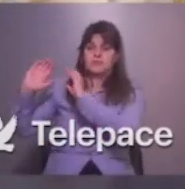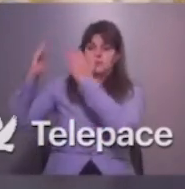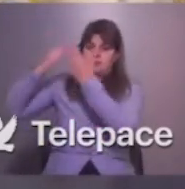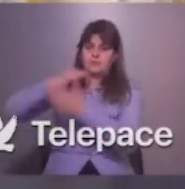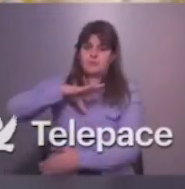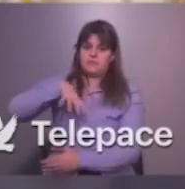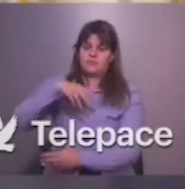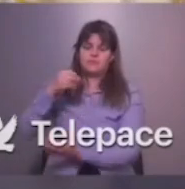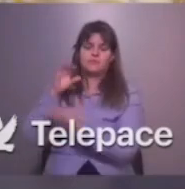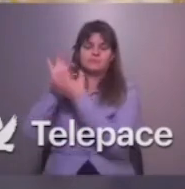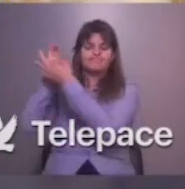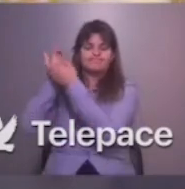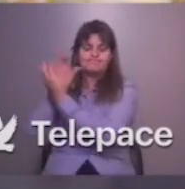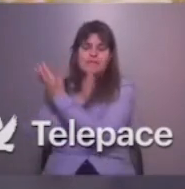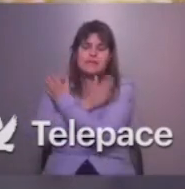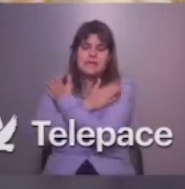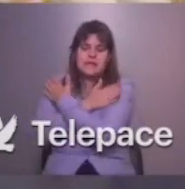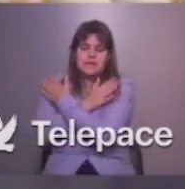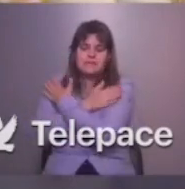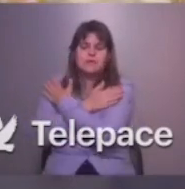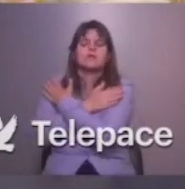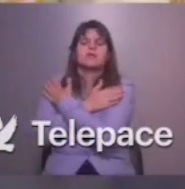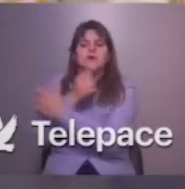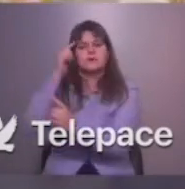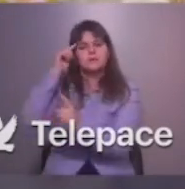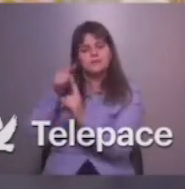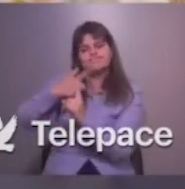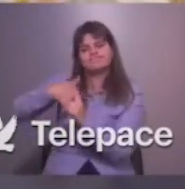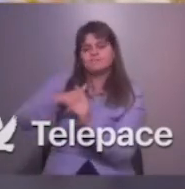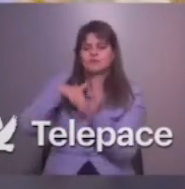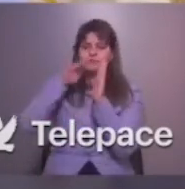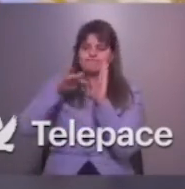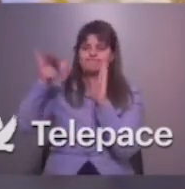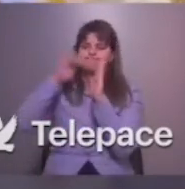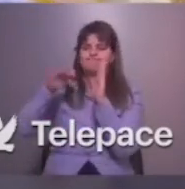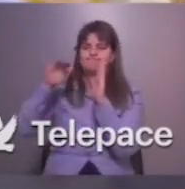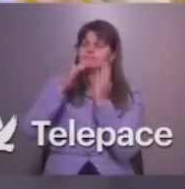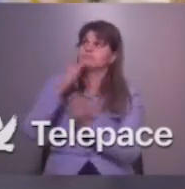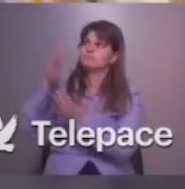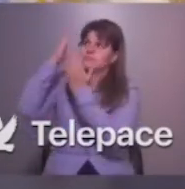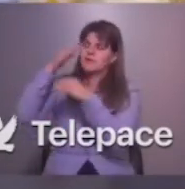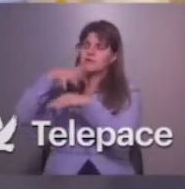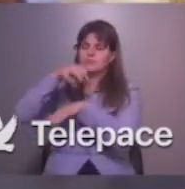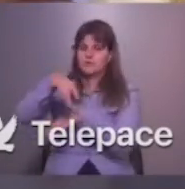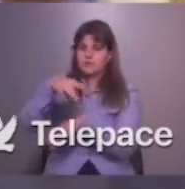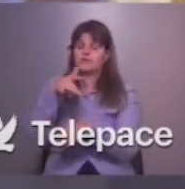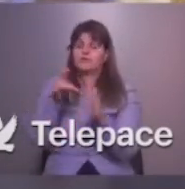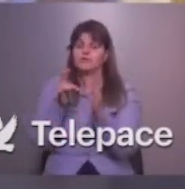Emerito, il Cardinale Antonio Marto.